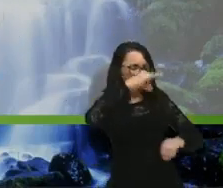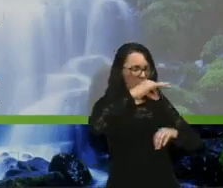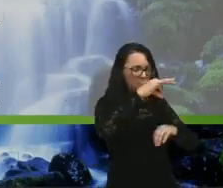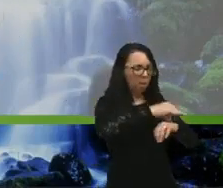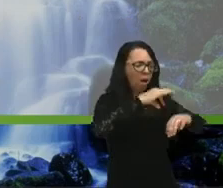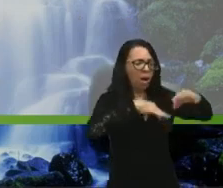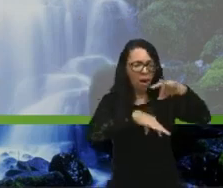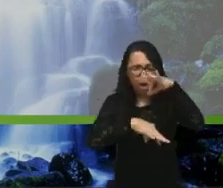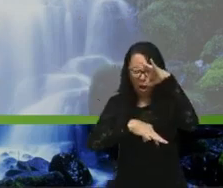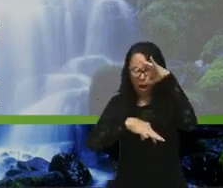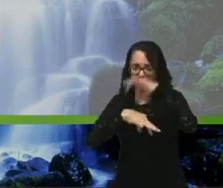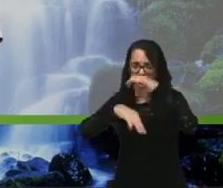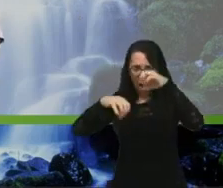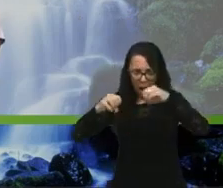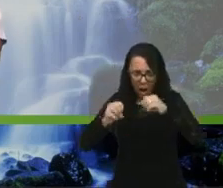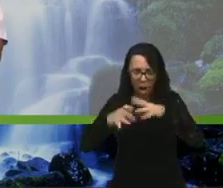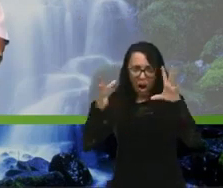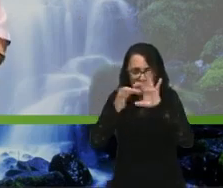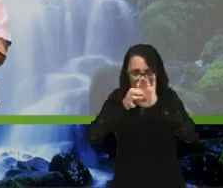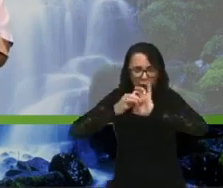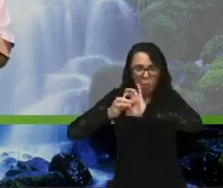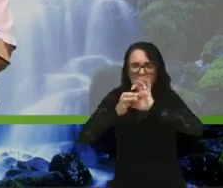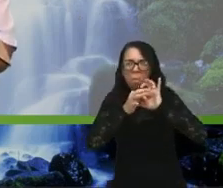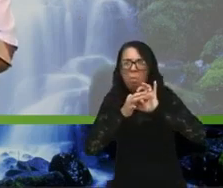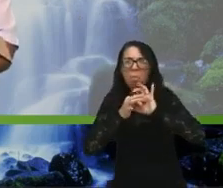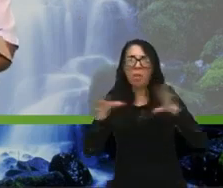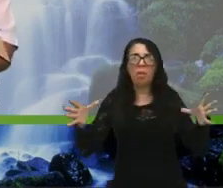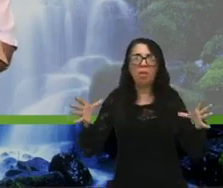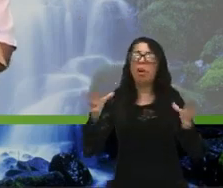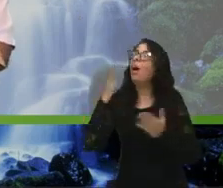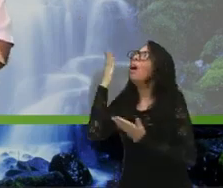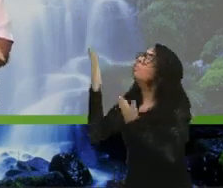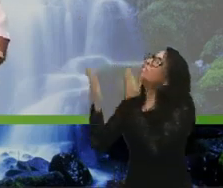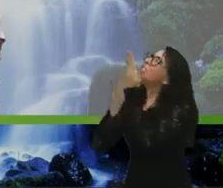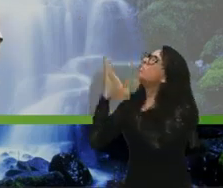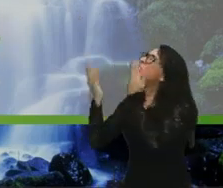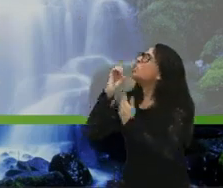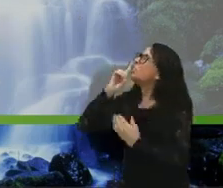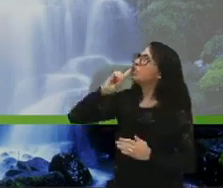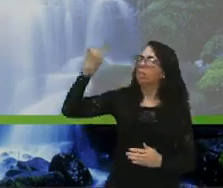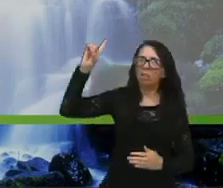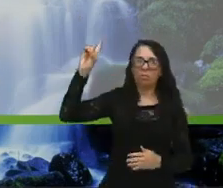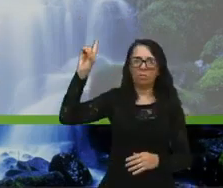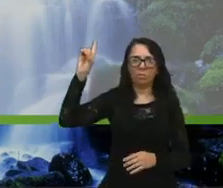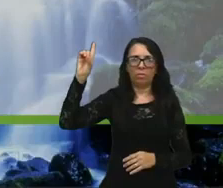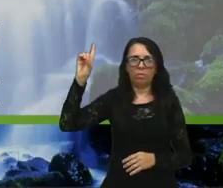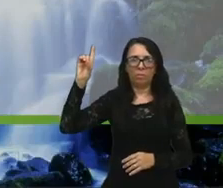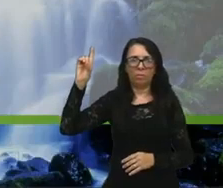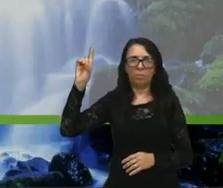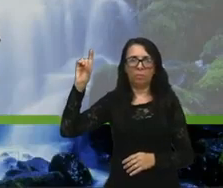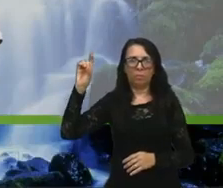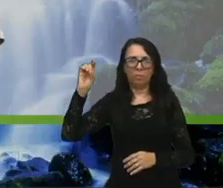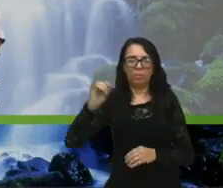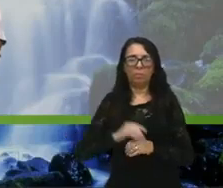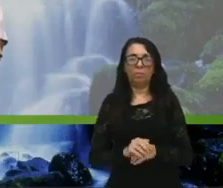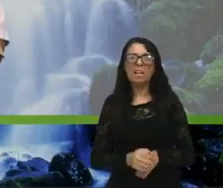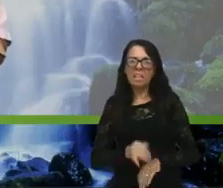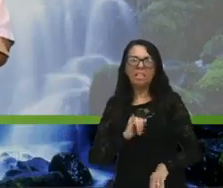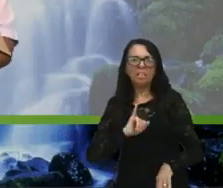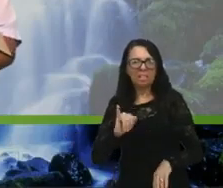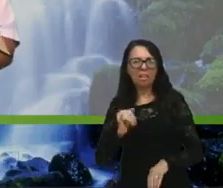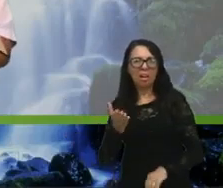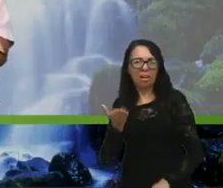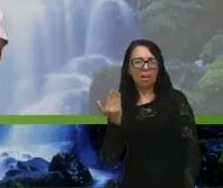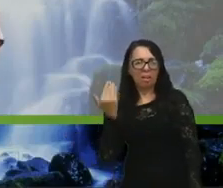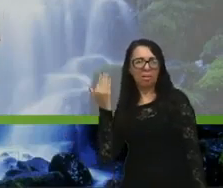nos liberta dos nossos sentimentos, dos nossos pensamentos. O Espírito Santo agindo em